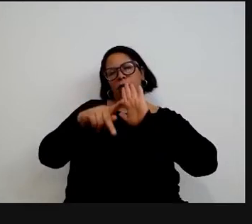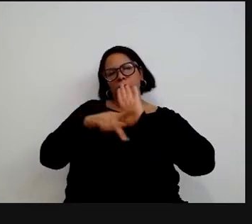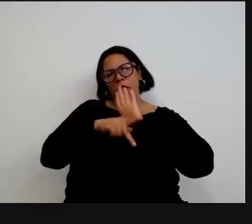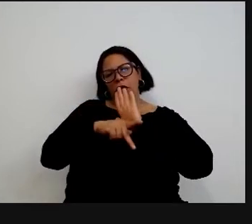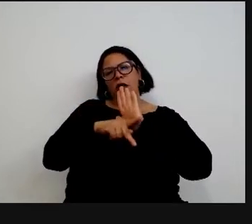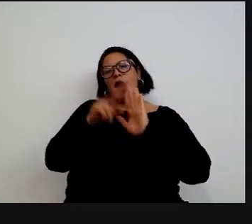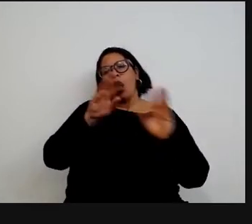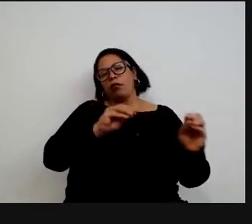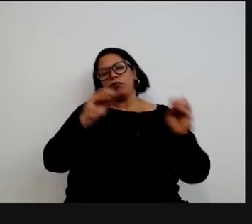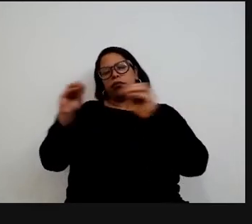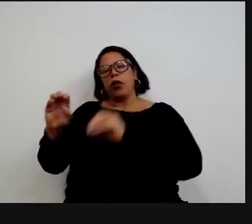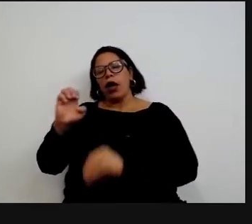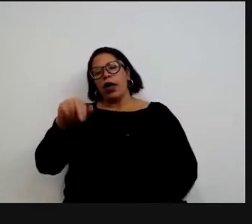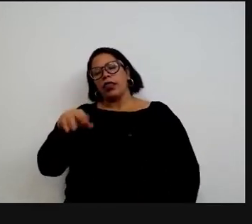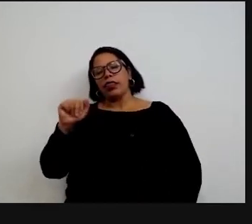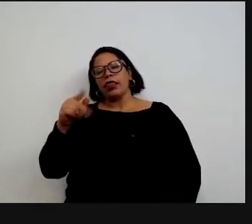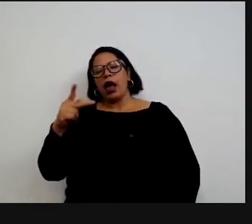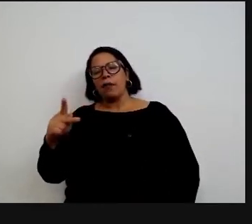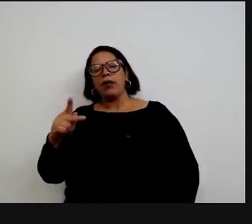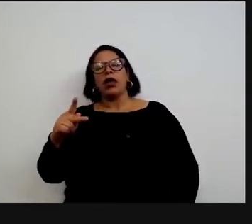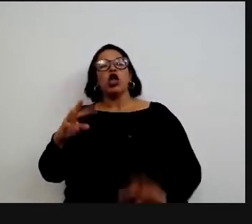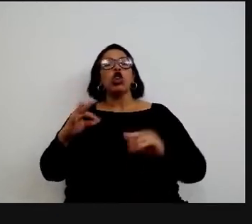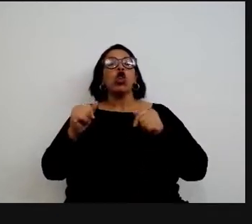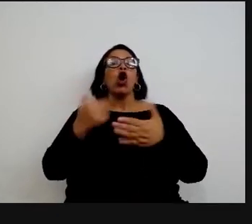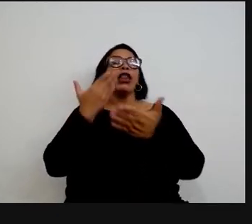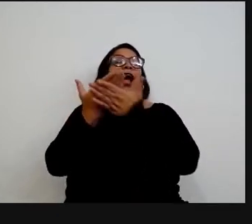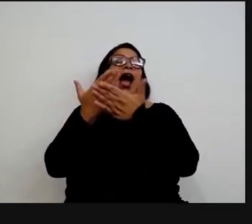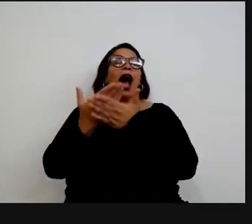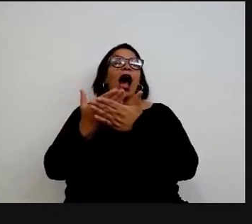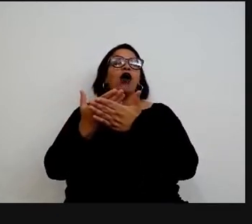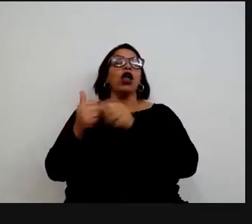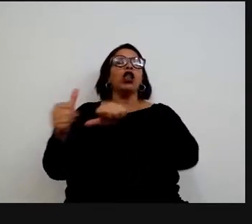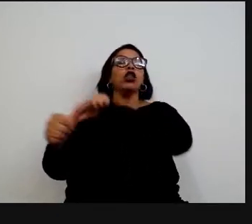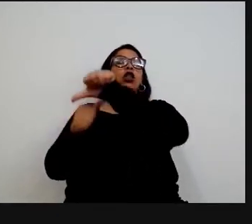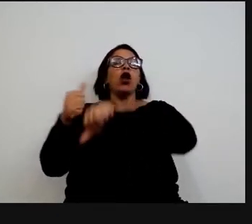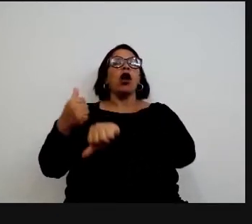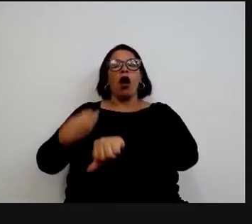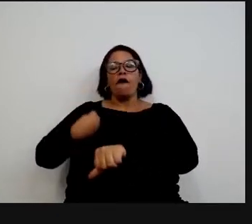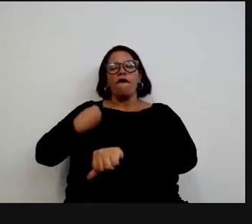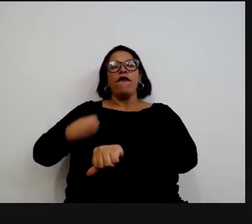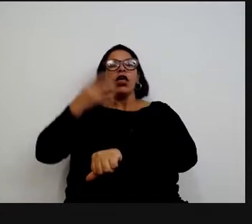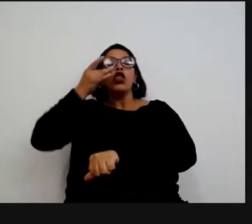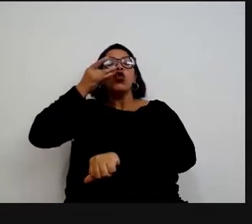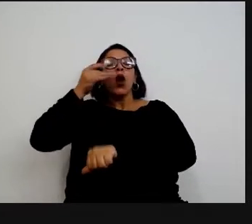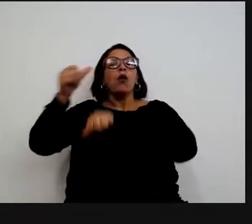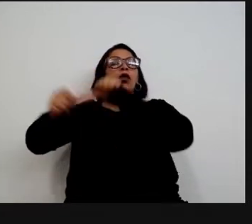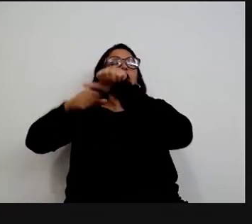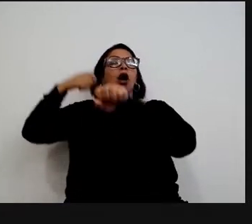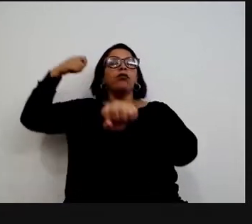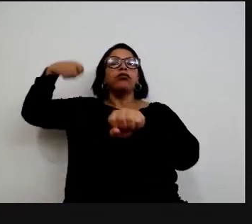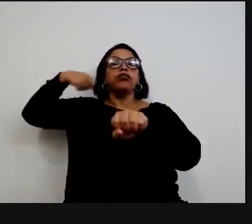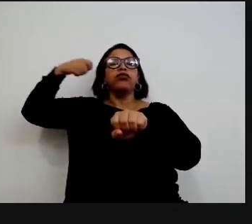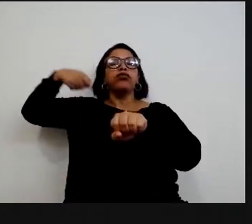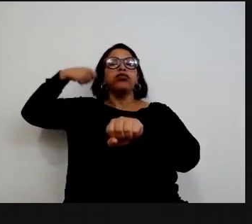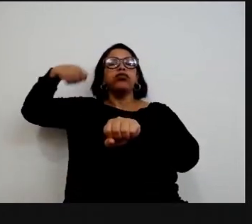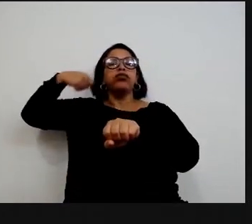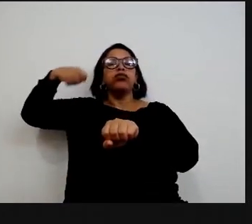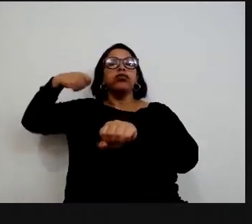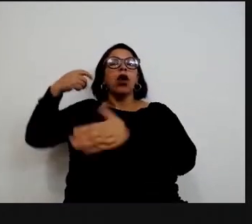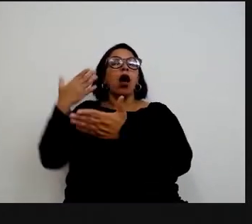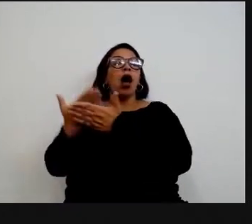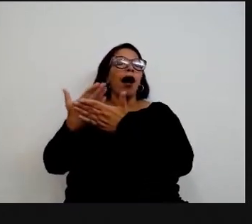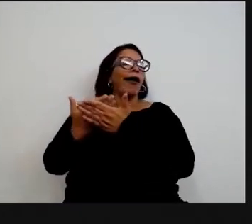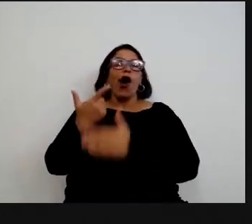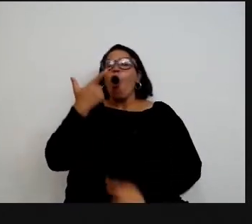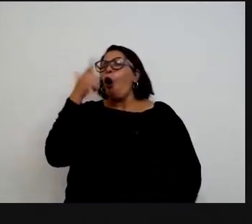que vai para a INAP agora para poder transmitir aquilo, transformar aquele decreto, lei, instrução normativa num material institucional.